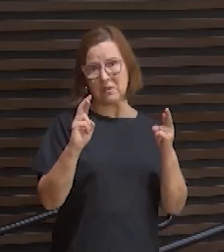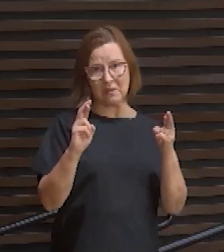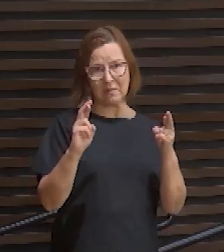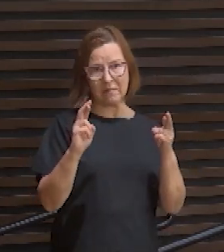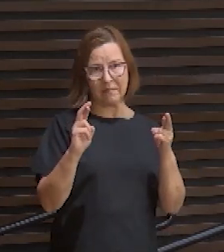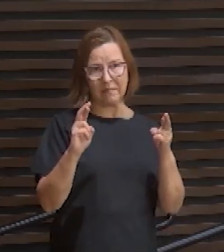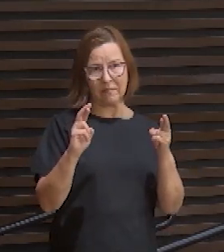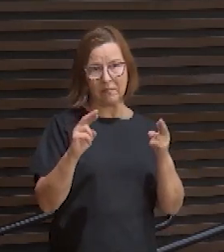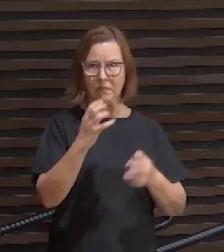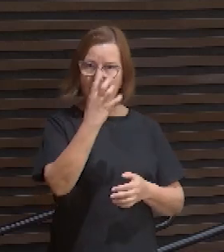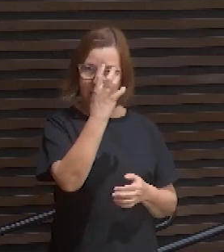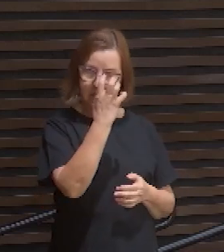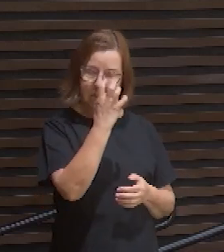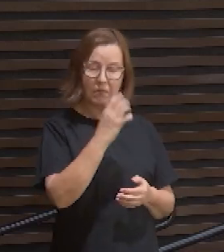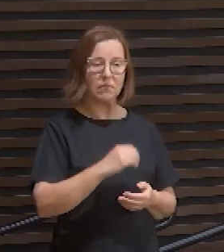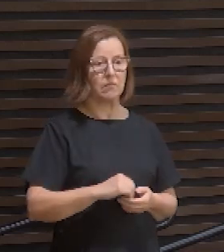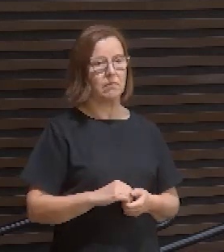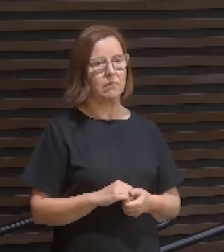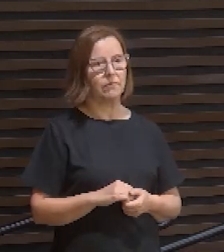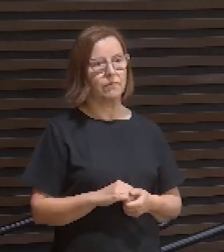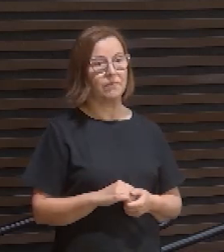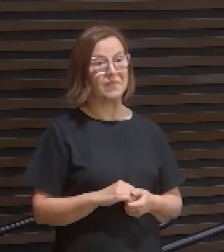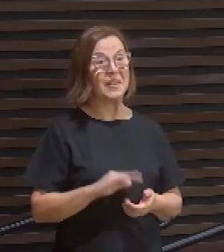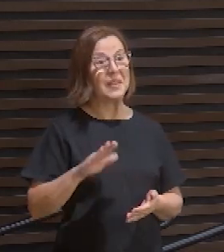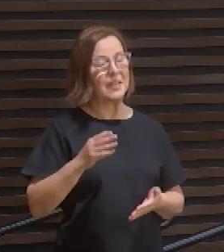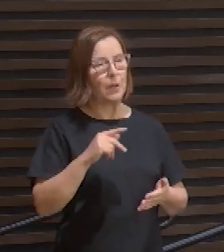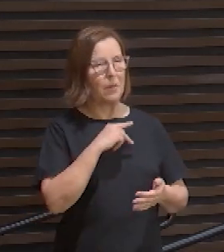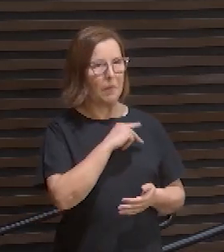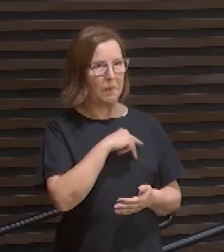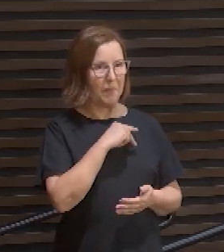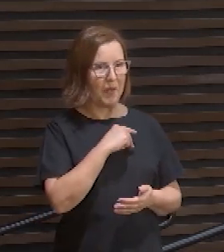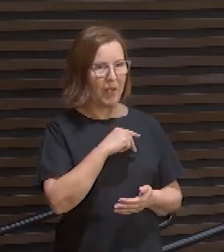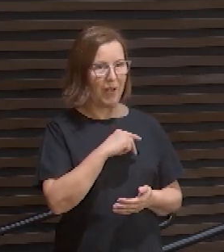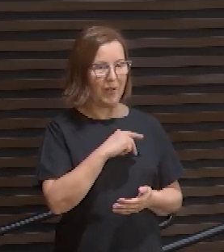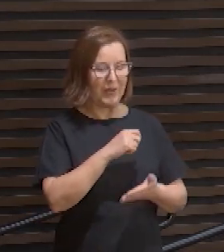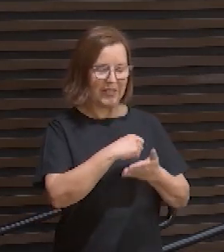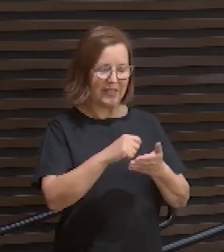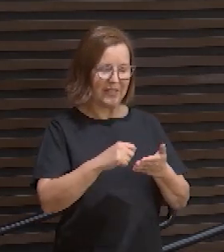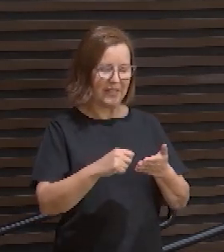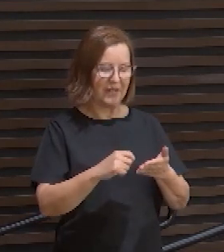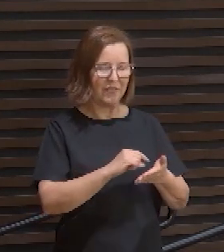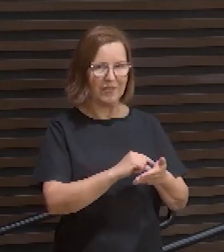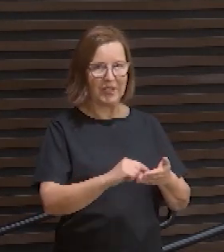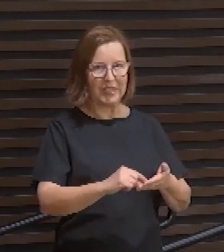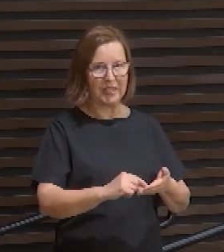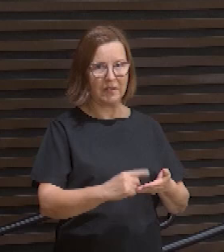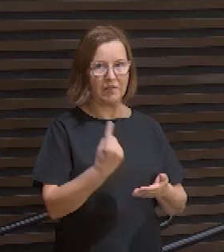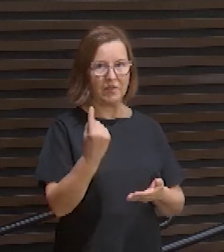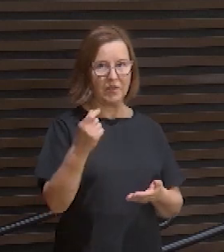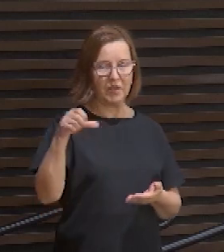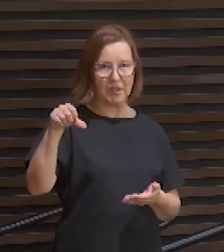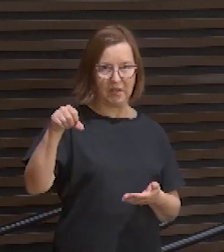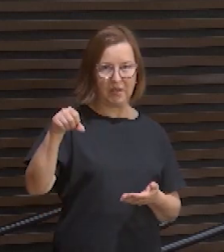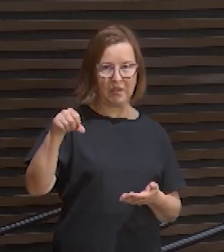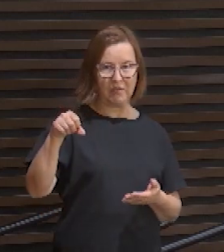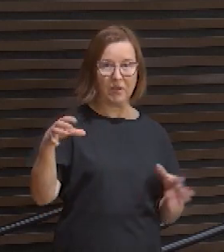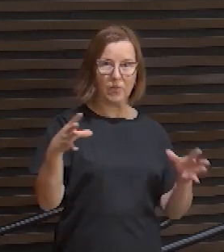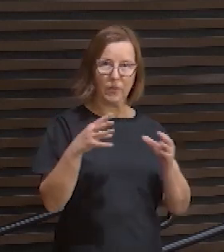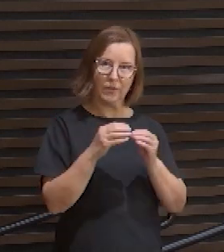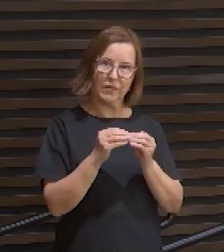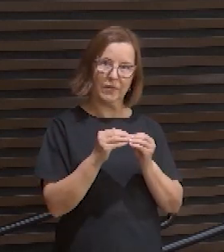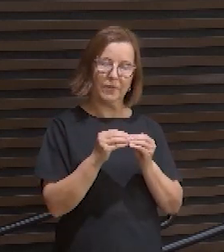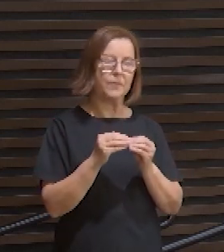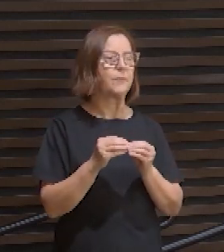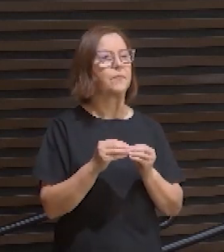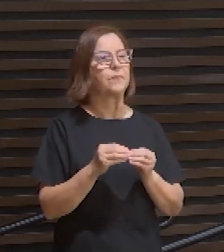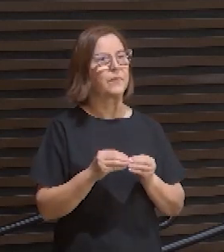É sério. Então, Paulo chega no verso 19 à sua conclusão lógica depois de expor todas essas coisas. Ele